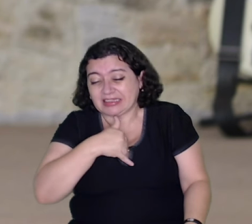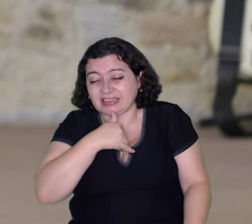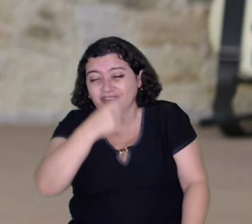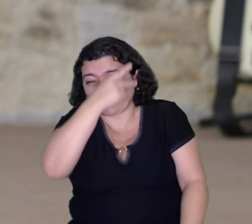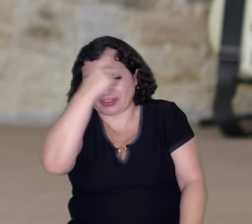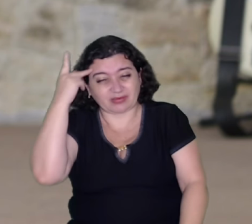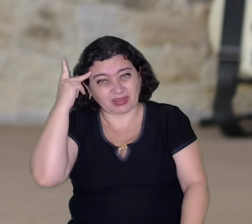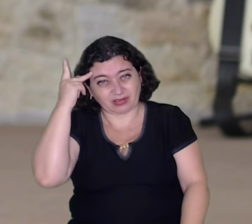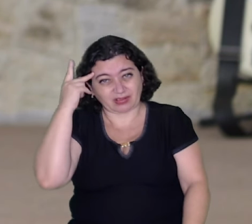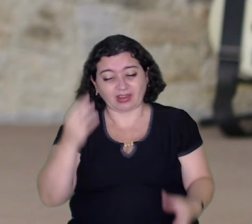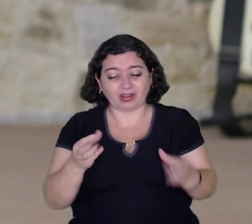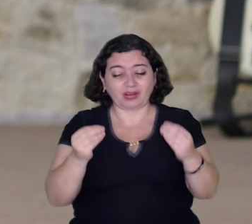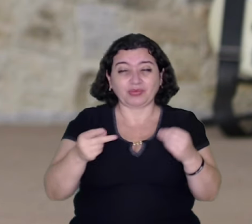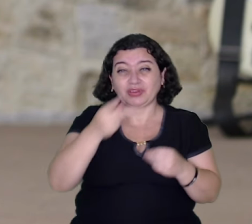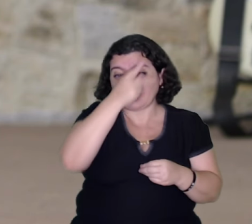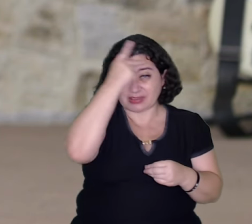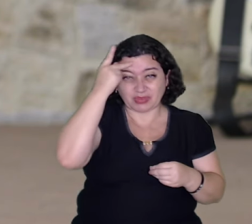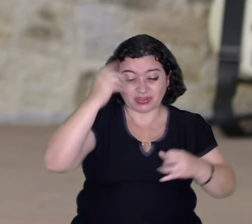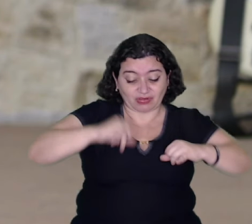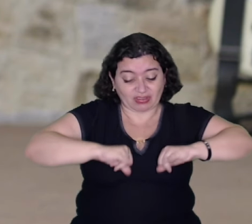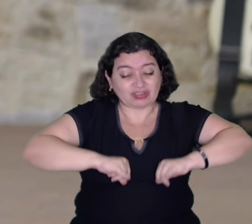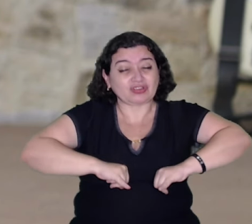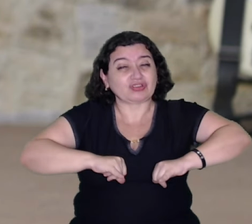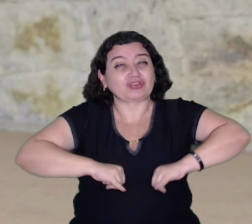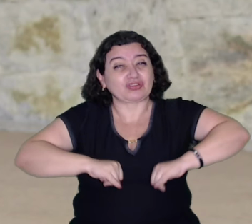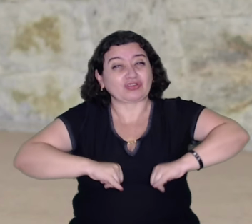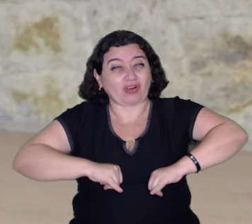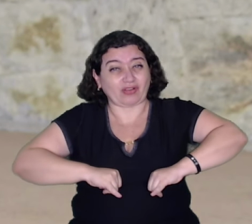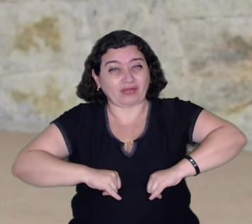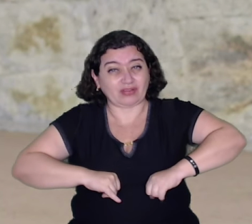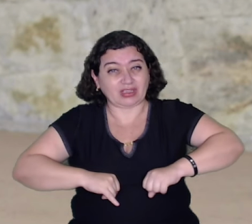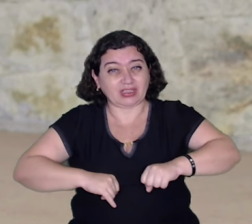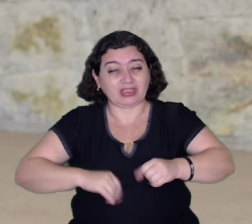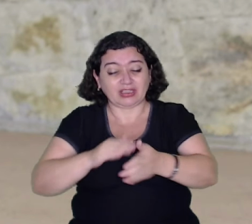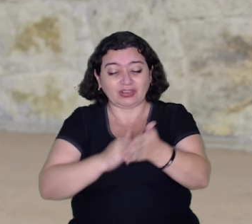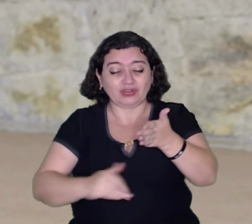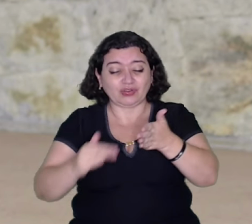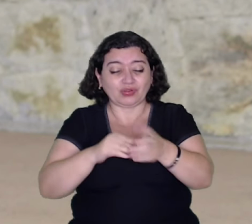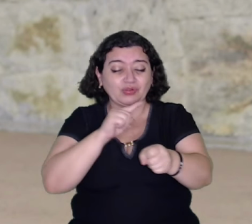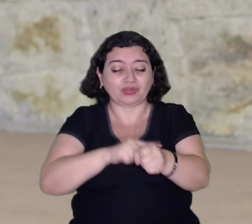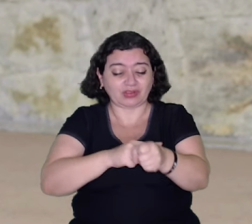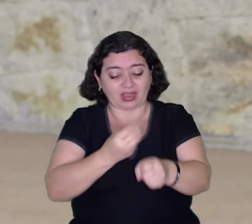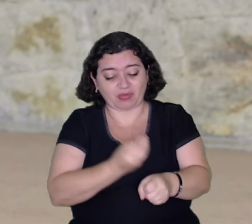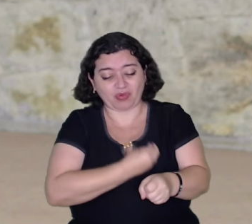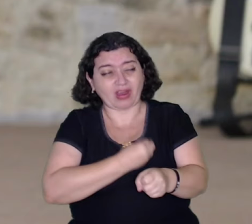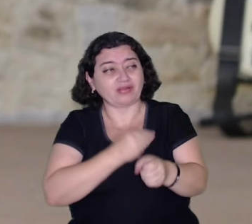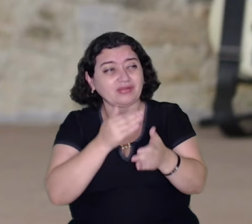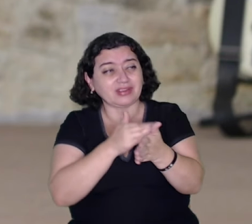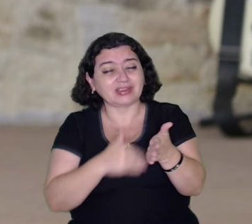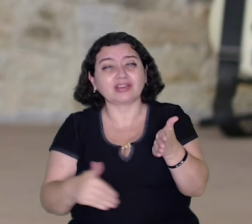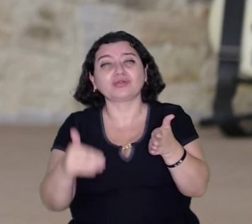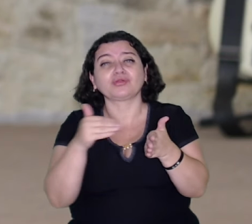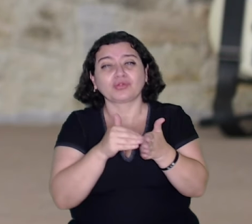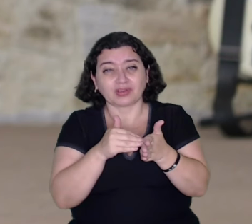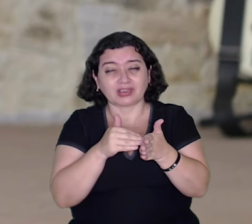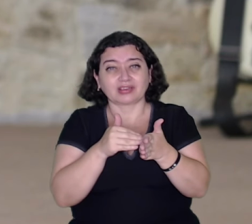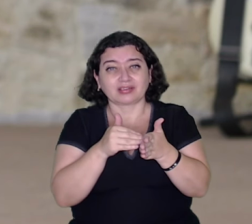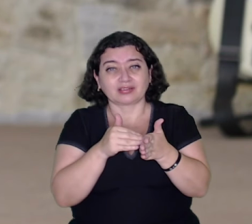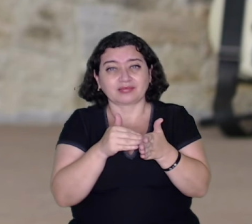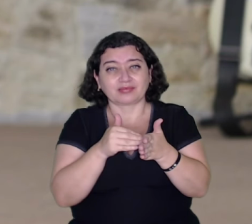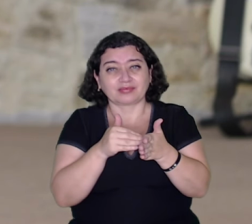Quantas pessoas, às vezes, sofrem o tempo todo, a vida toda,